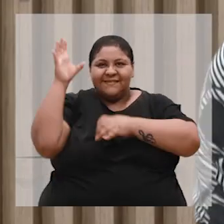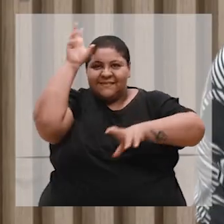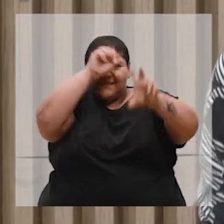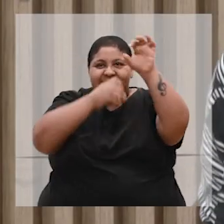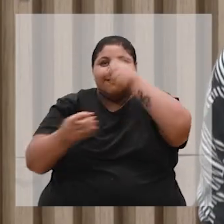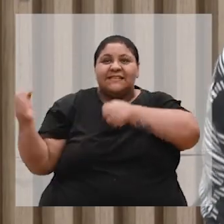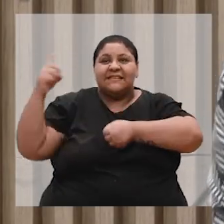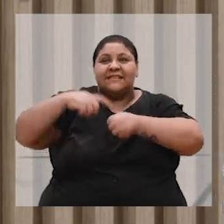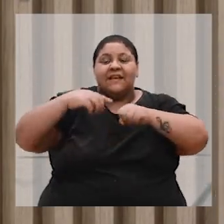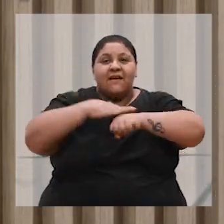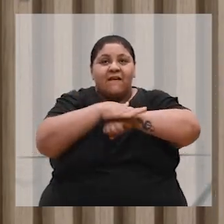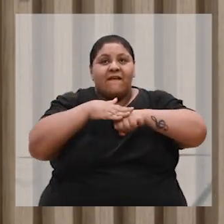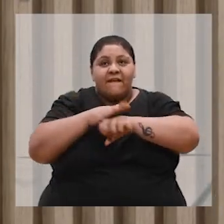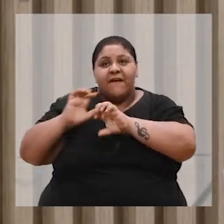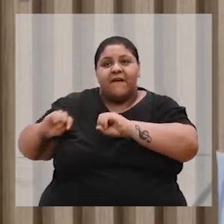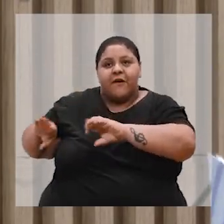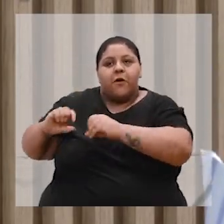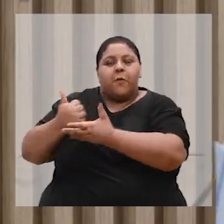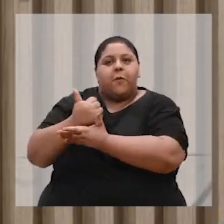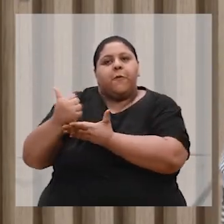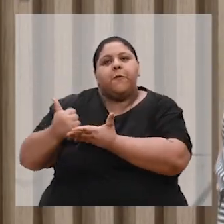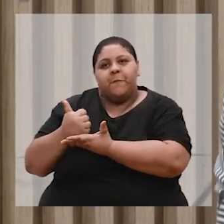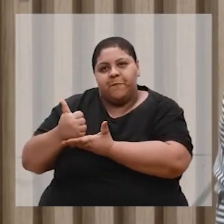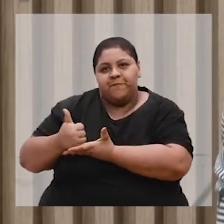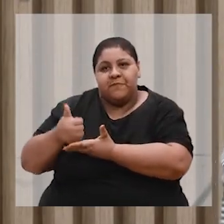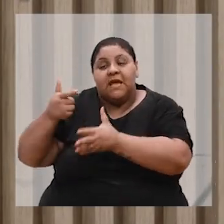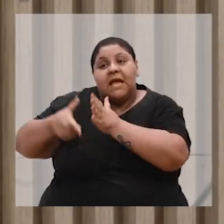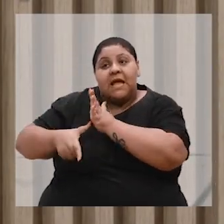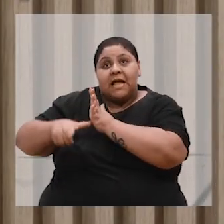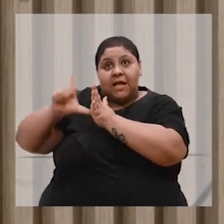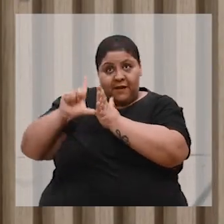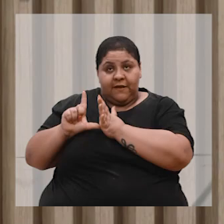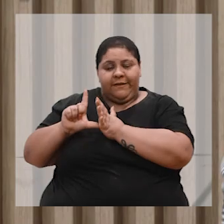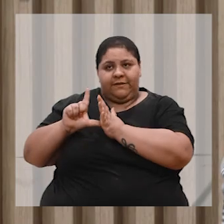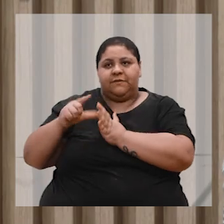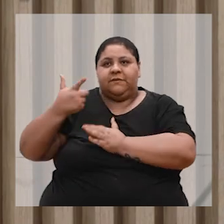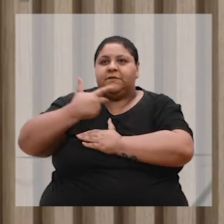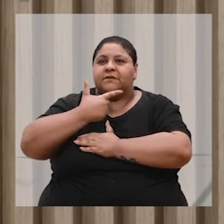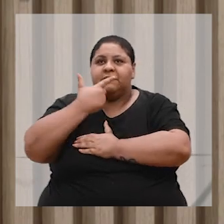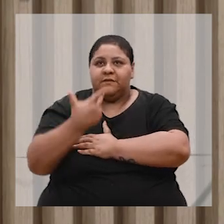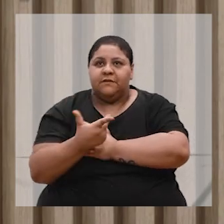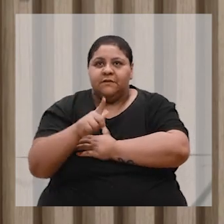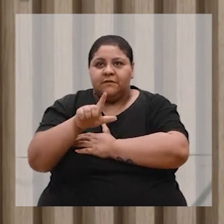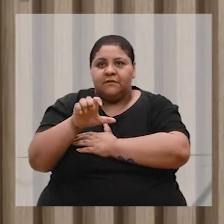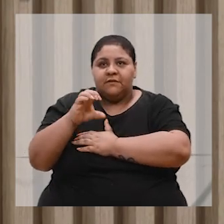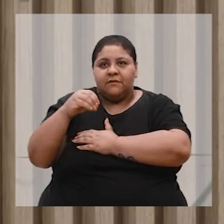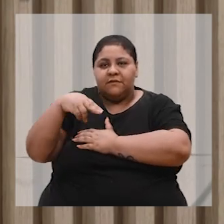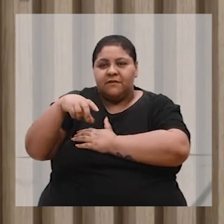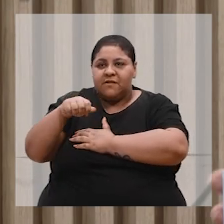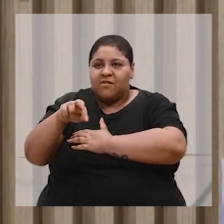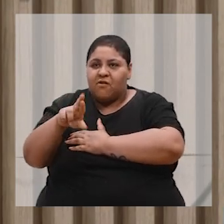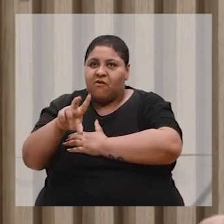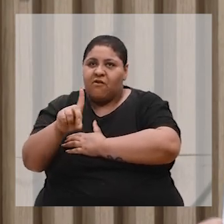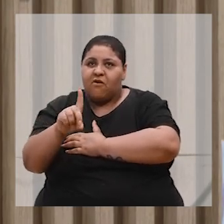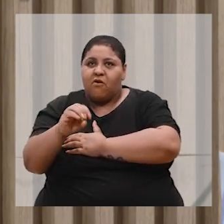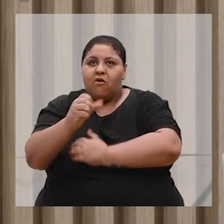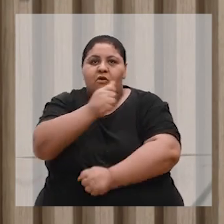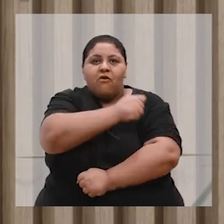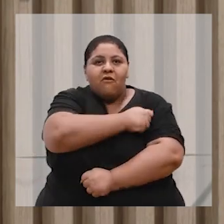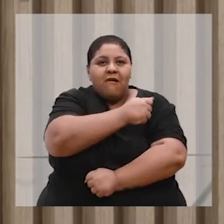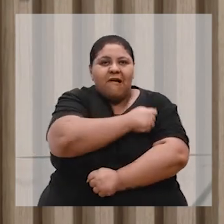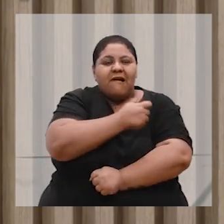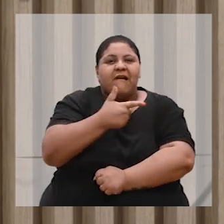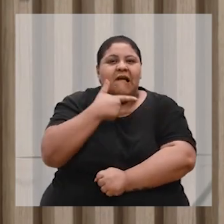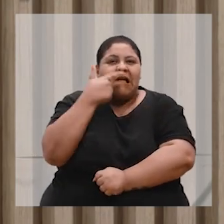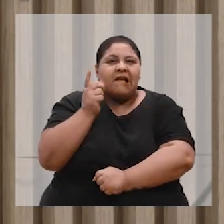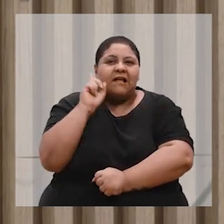Roda de Saberes de volta, conversando sobre educação básica. No primeiro bloco, então, a gente estava falando com o Leonardo, nosso